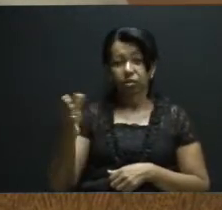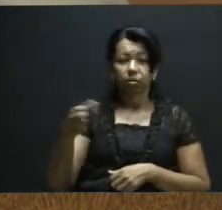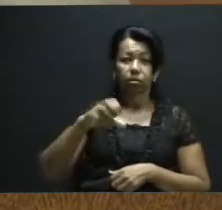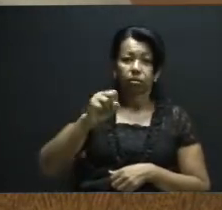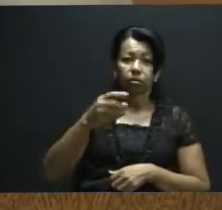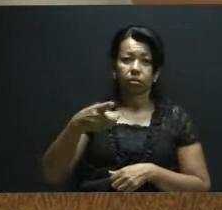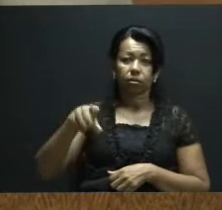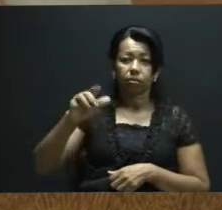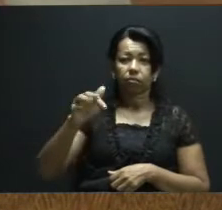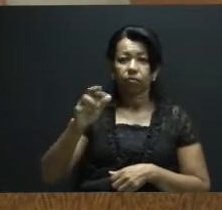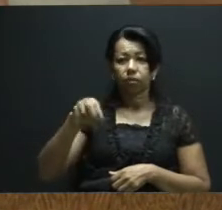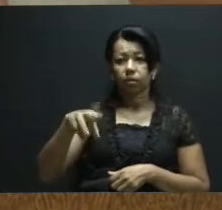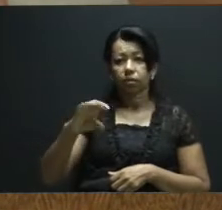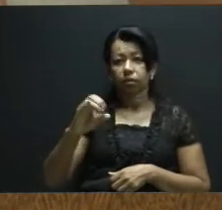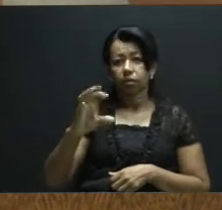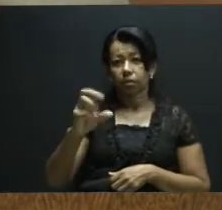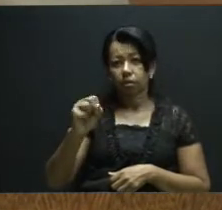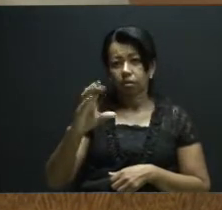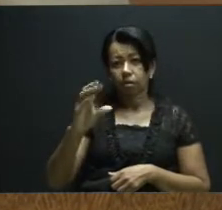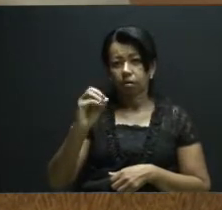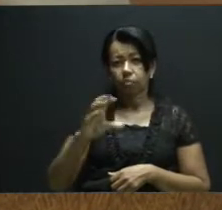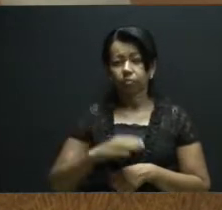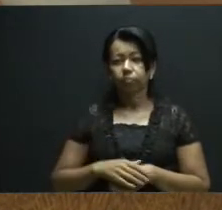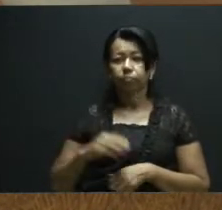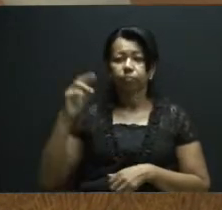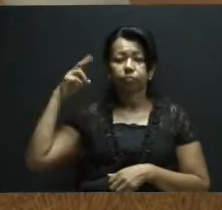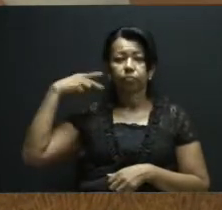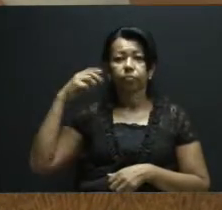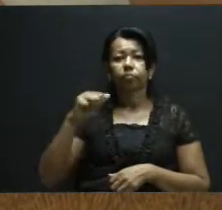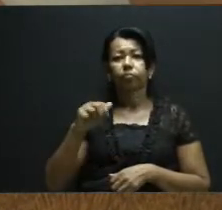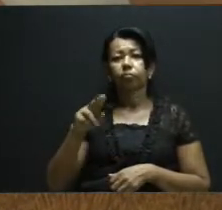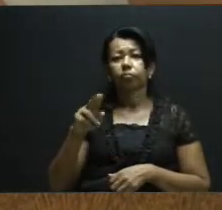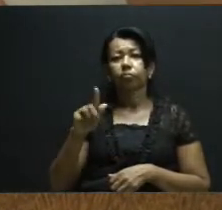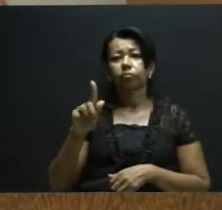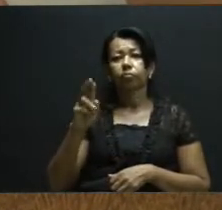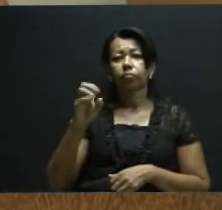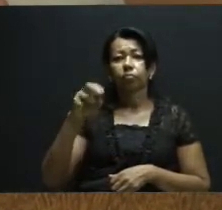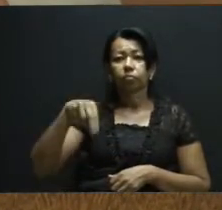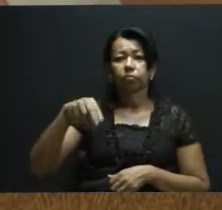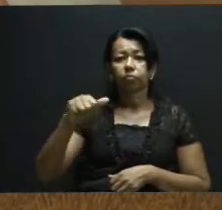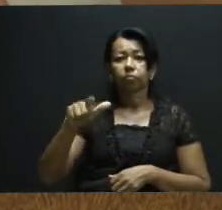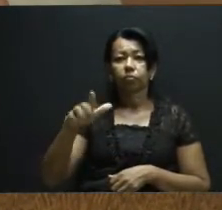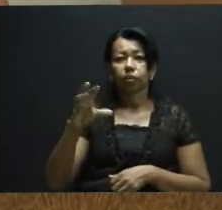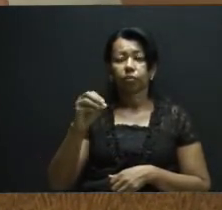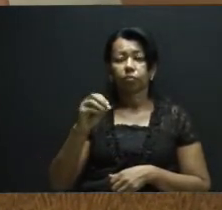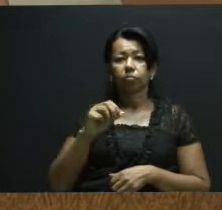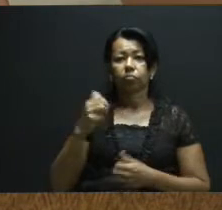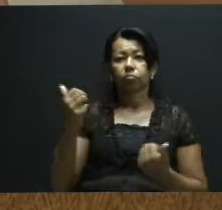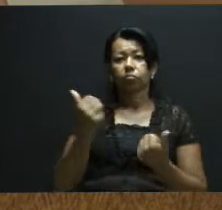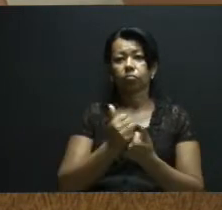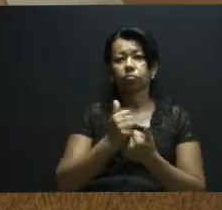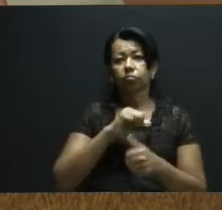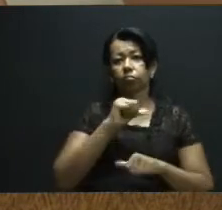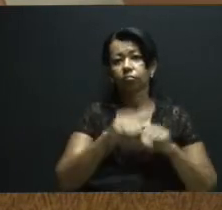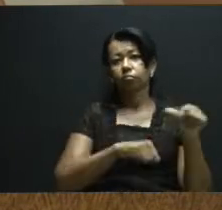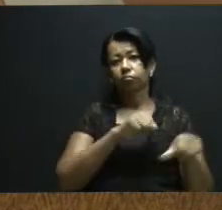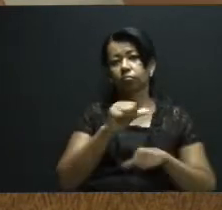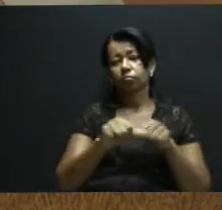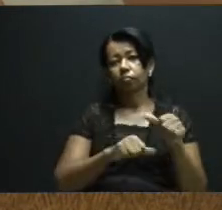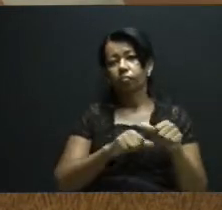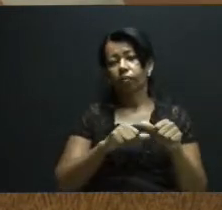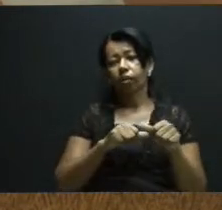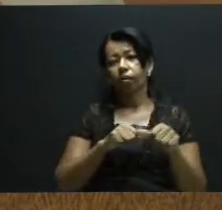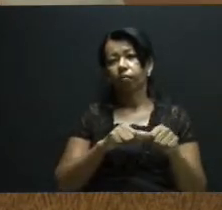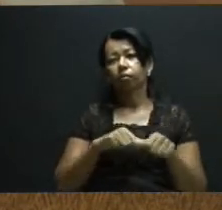do vereador agnaldo alves de araújo substituição ou reparo do asfalto do